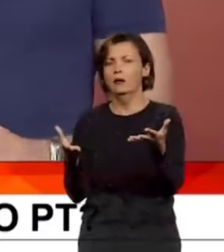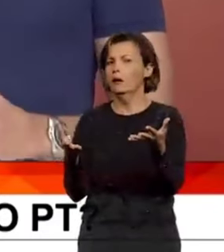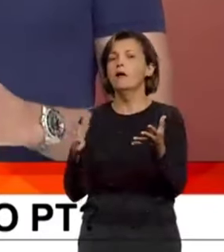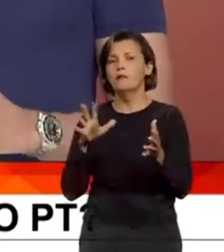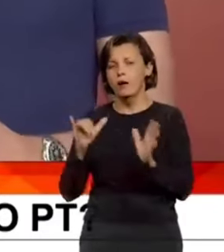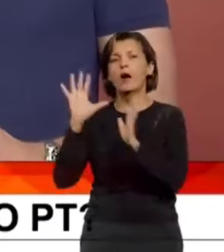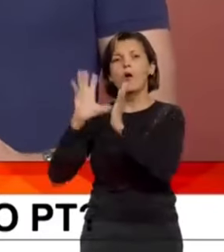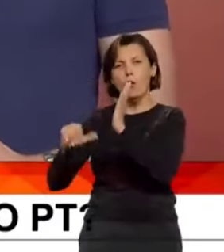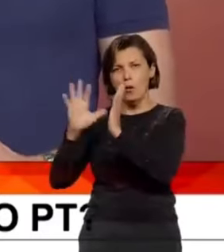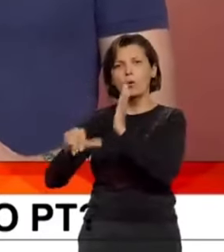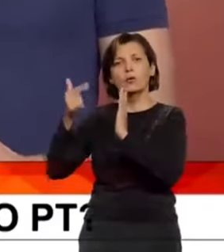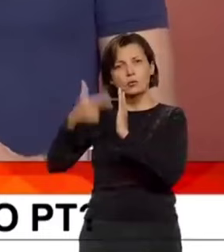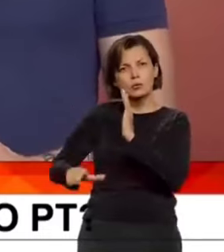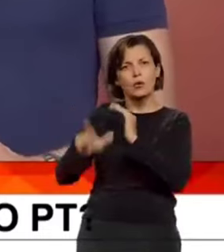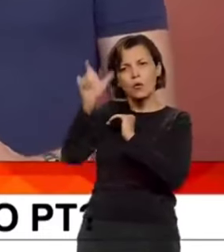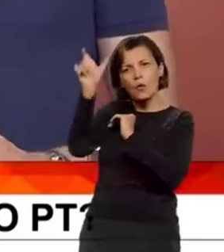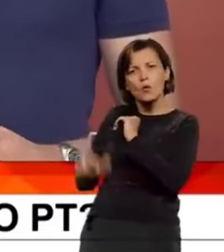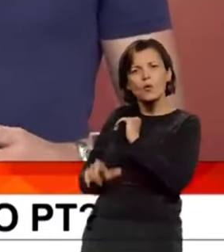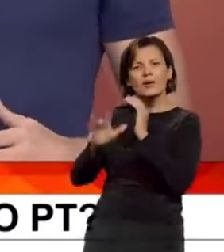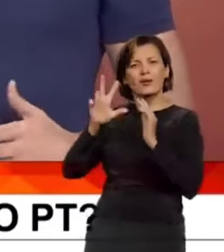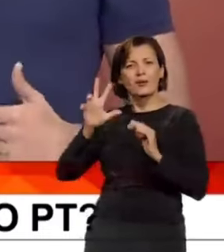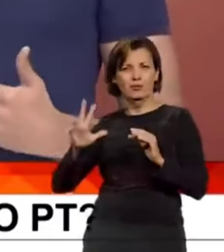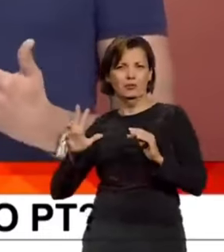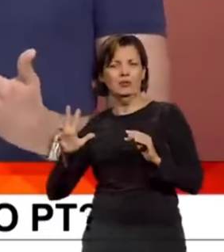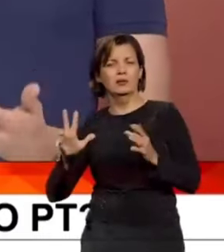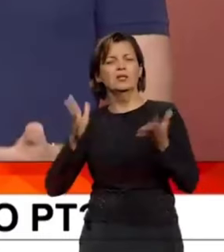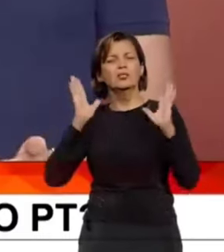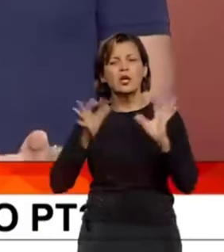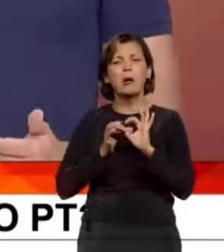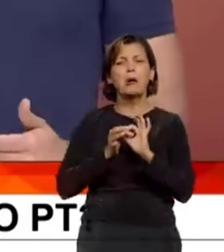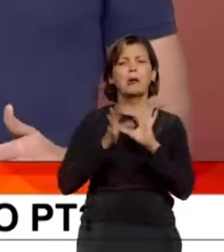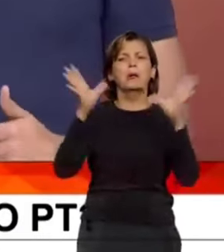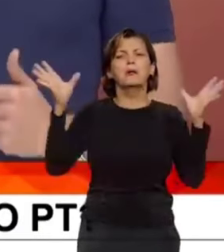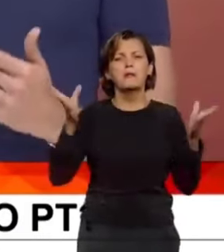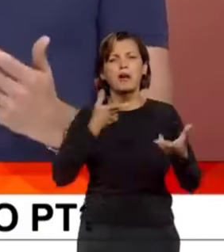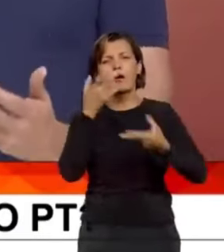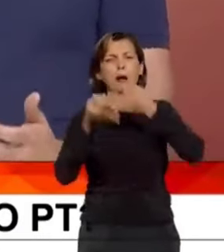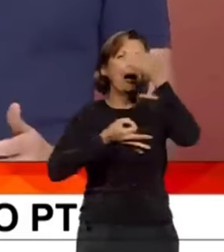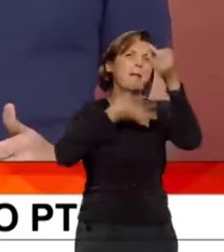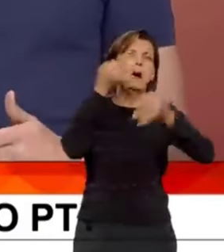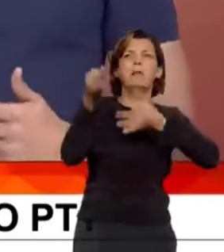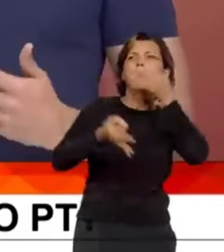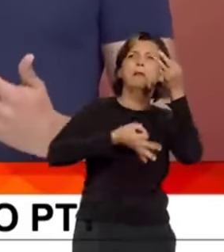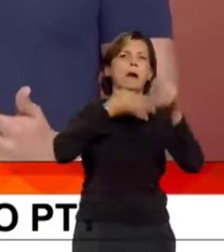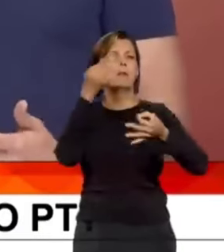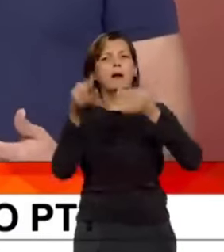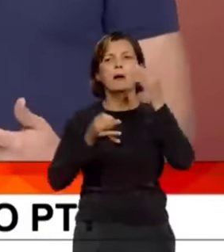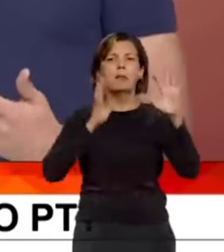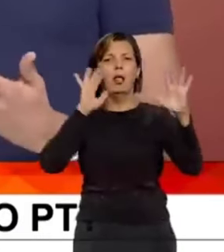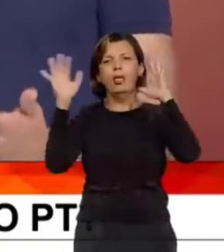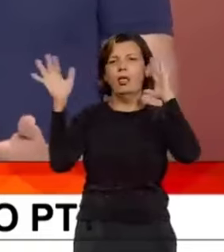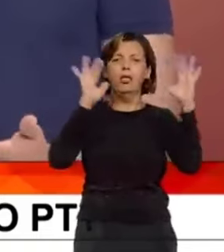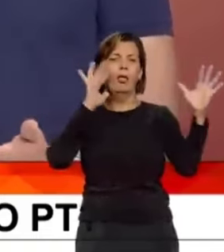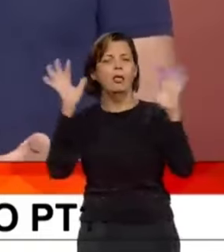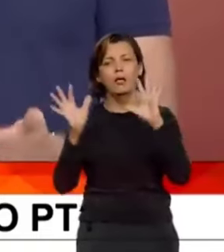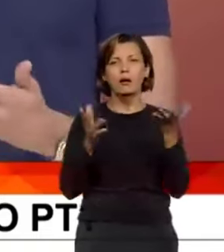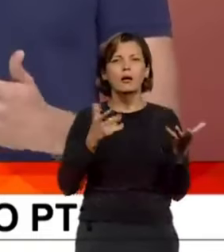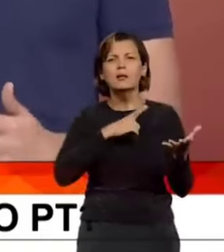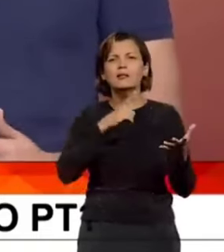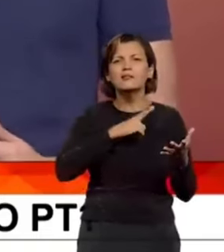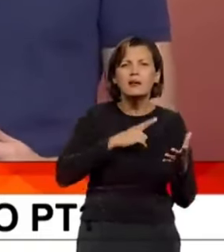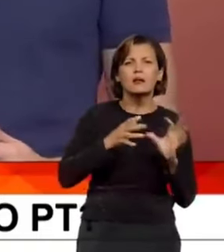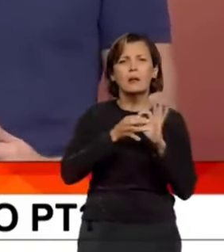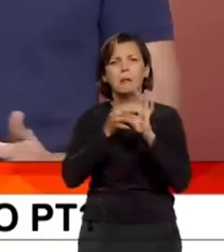mais presente e aí que ta o problema do Brasil a gente na hora de falar em democracia fica todo mundo falando com muita tranquilidade com muita